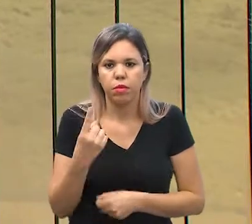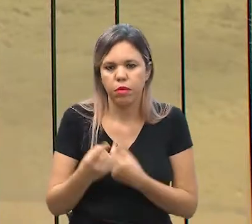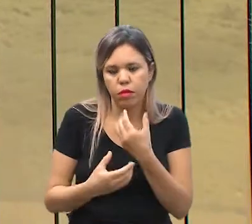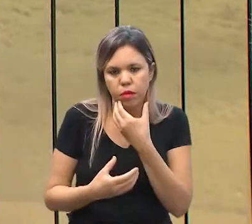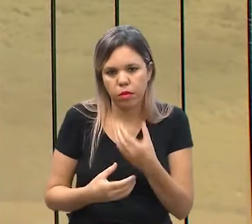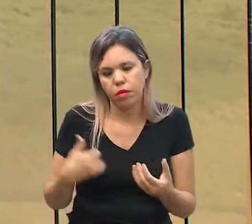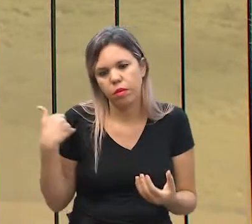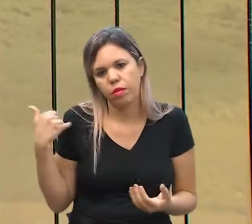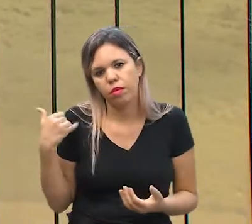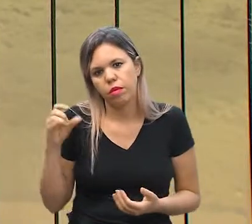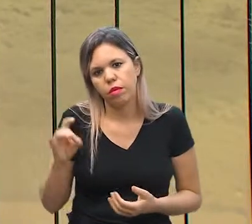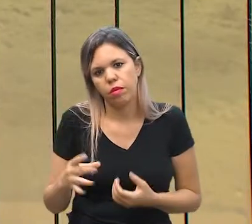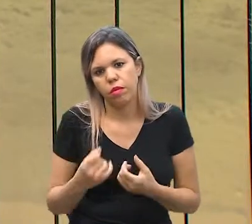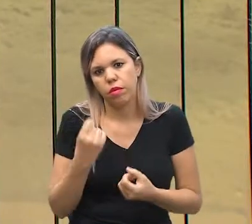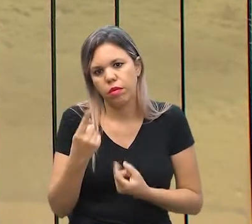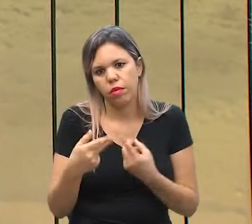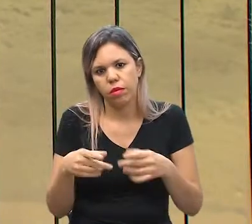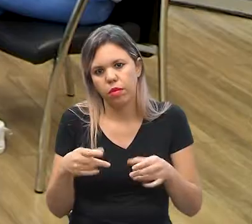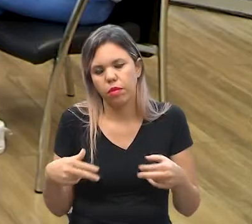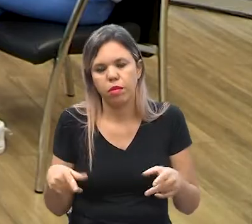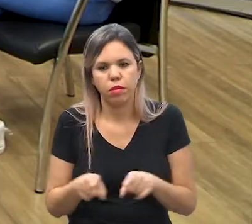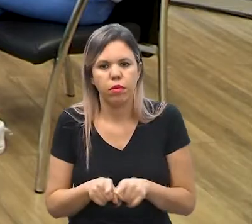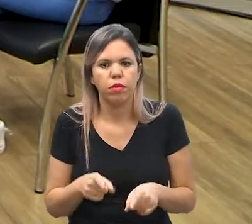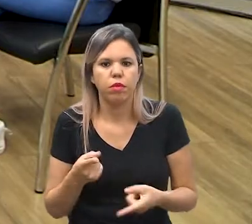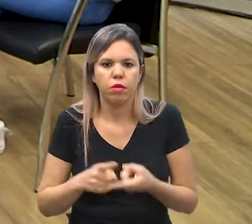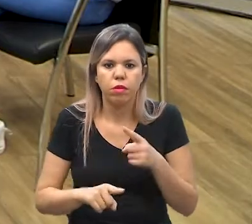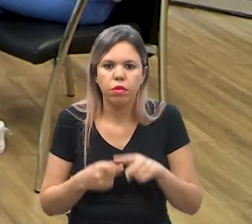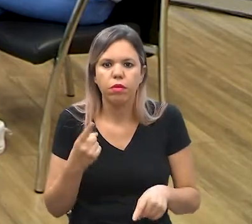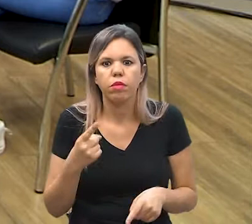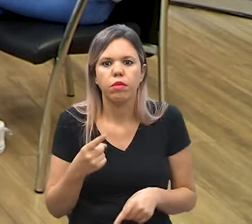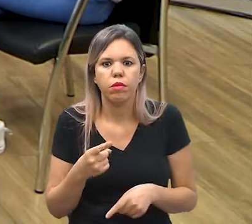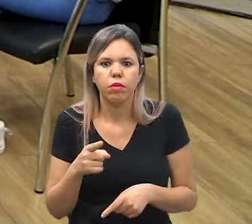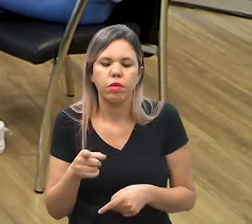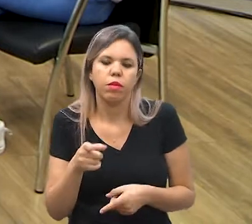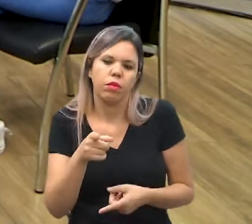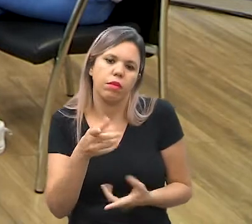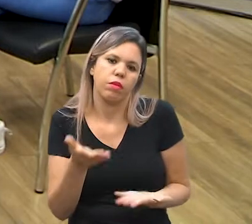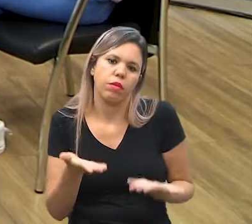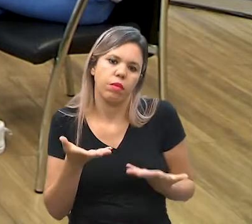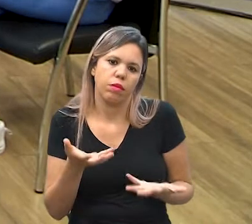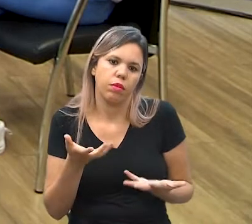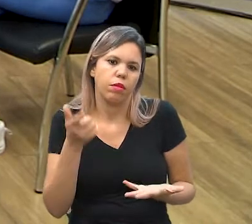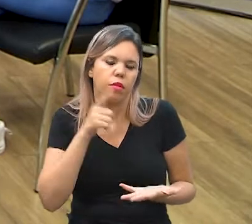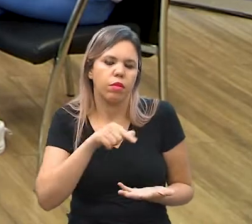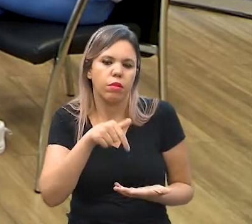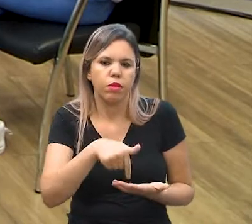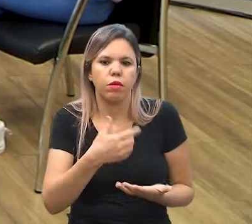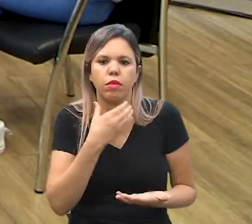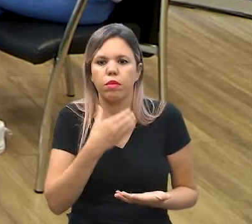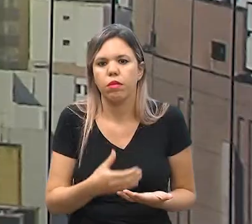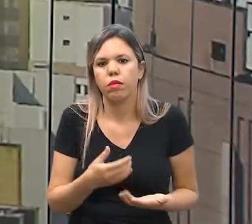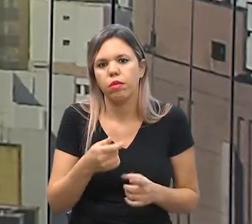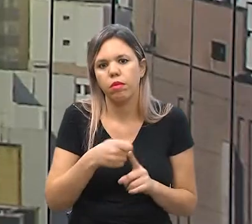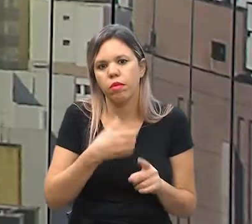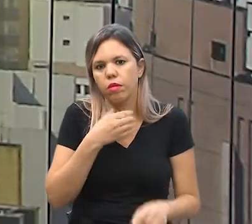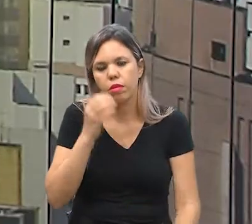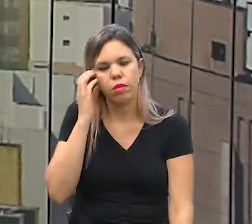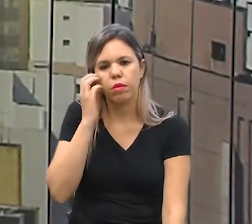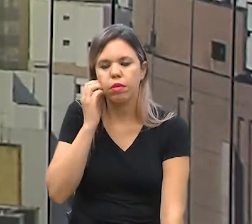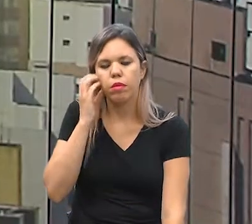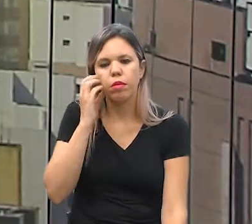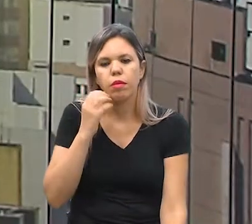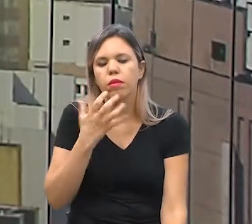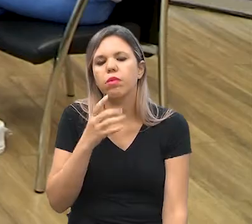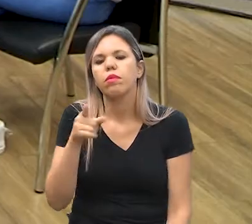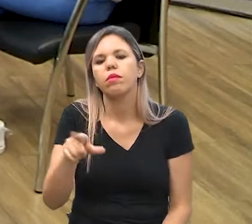Natal, aniversário, tinha algumas coisas, mas tinha alguns acordos, tipo, você prefere ganhar isso no Natal, que é em dezembro, no aniversário em fevereiro,